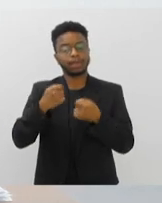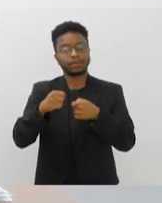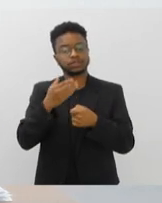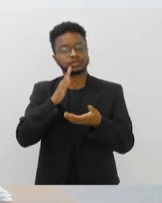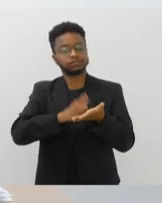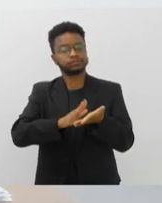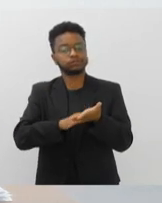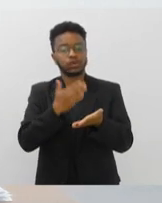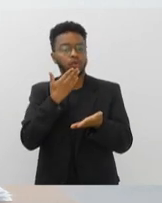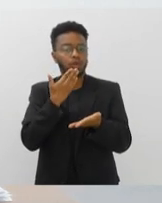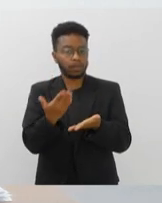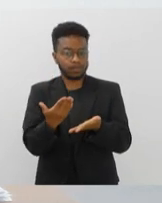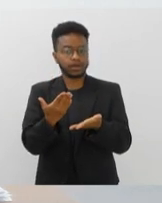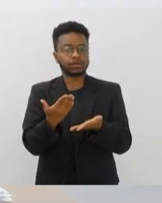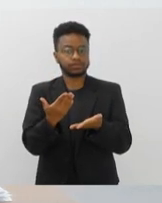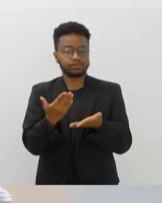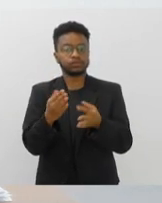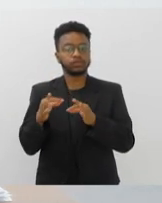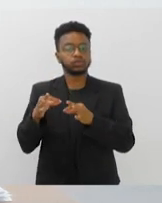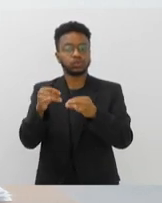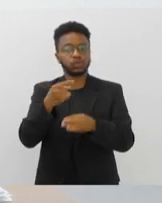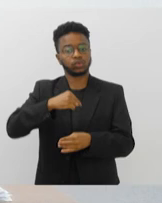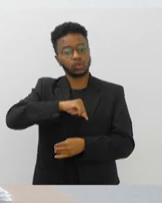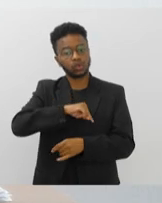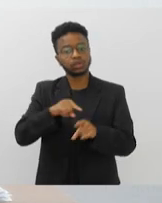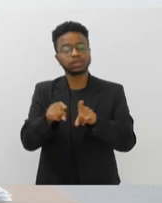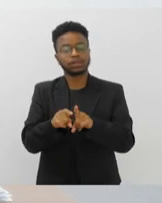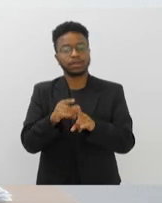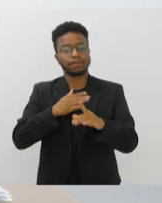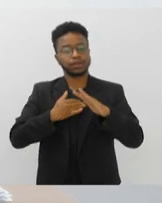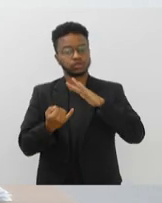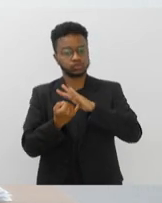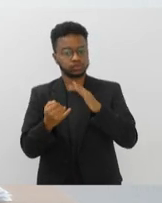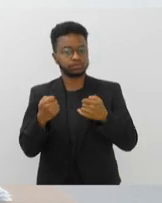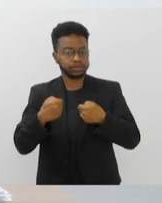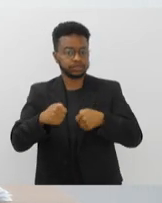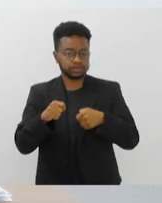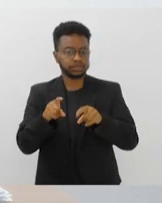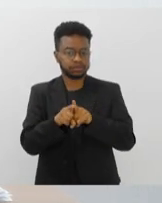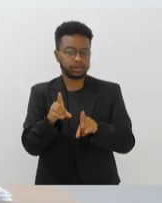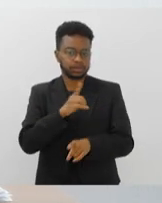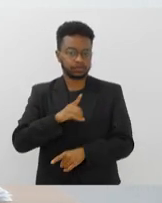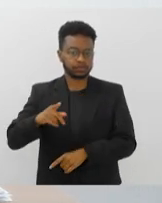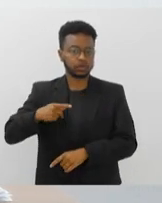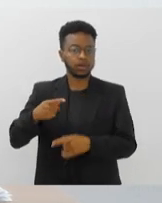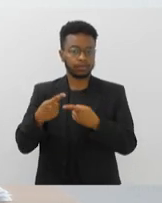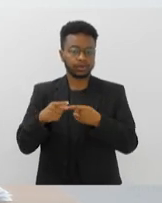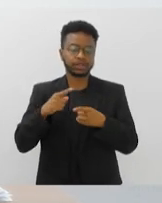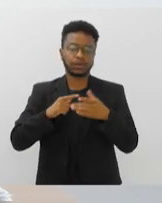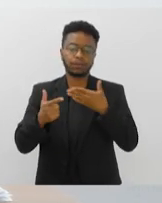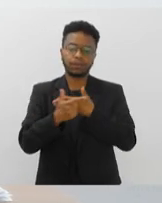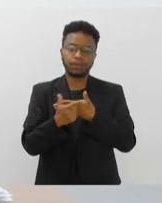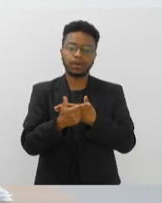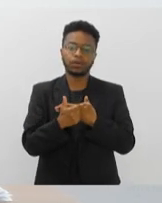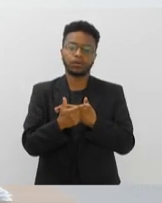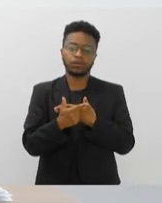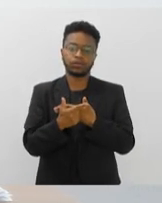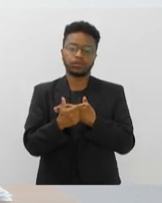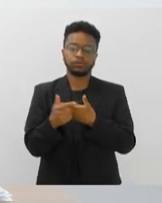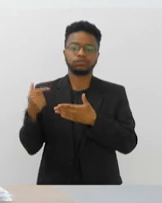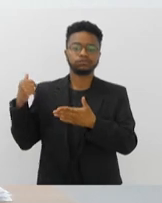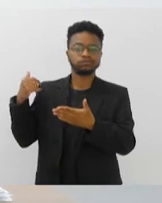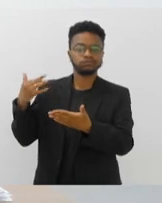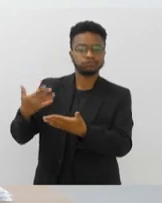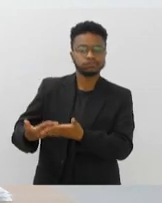cobrar de todos nós E aí eu incluo a minha instituição a Defensoria Pública que tem feito seu papel aí ao longo